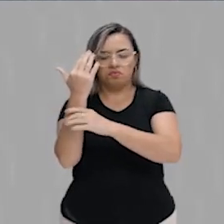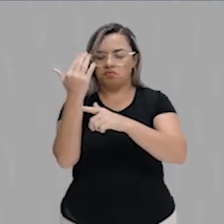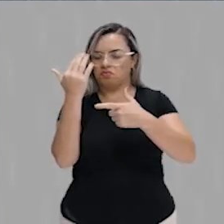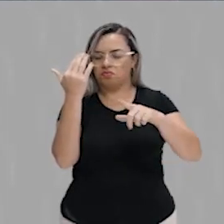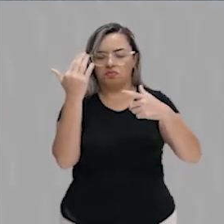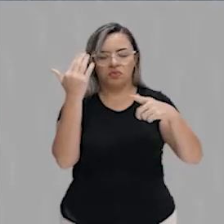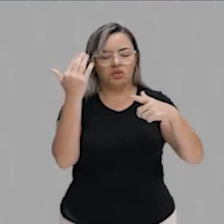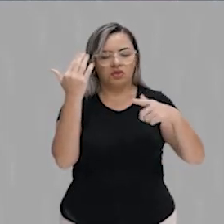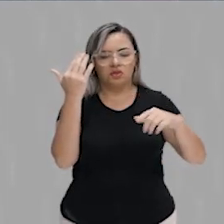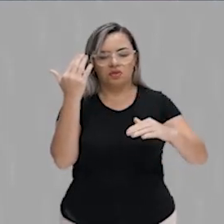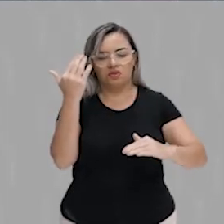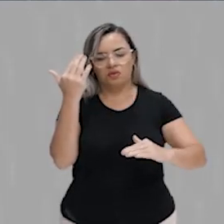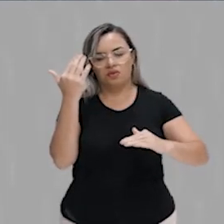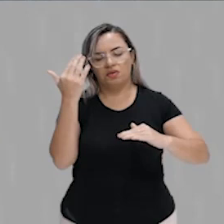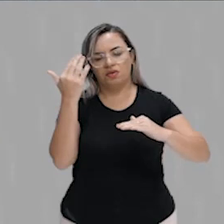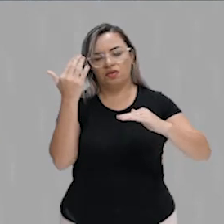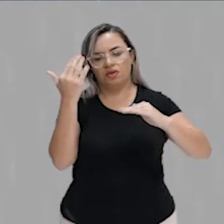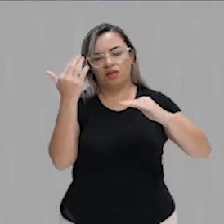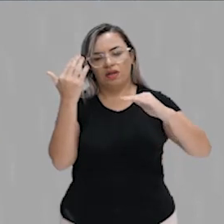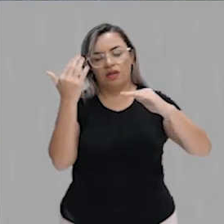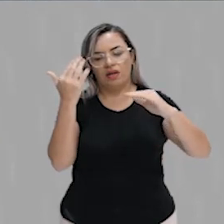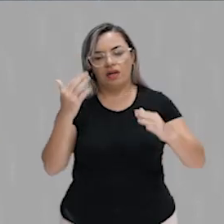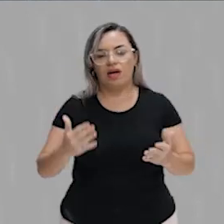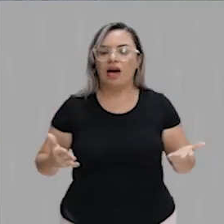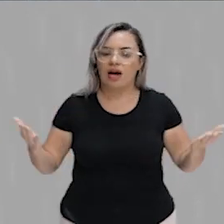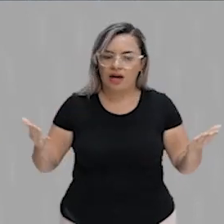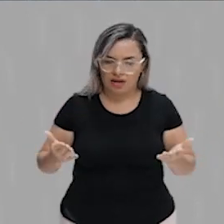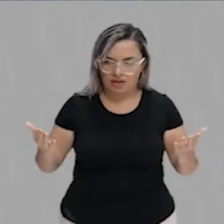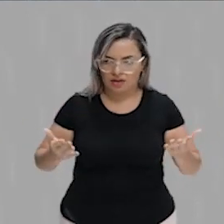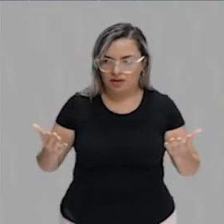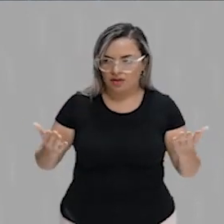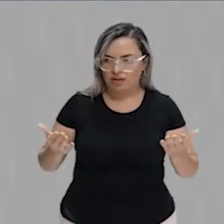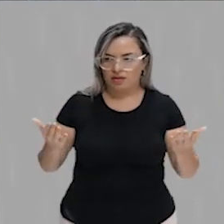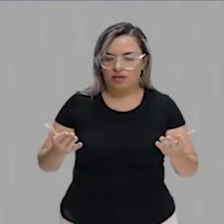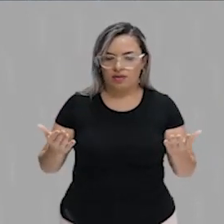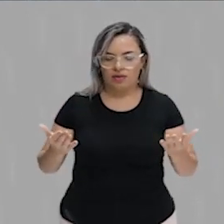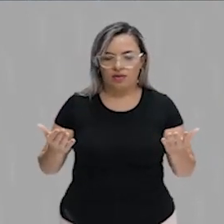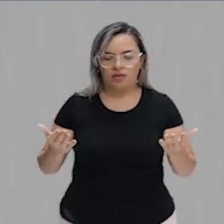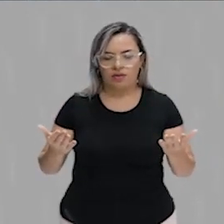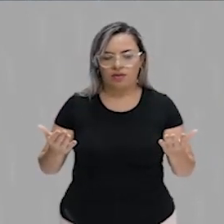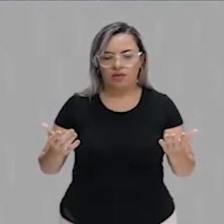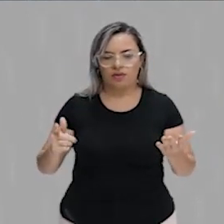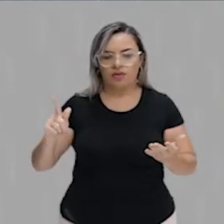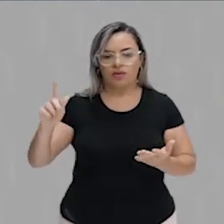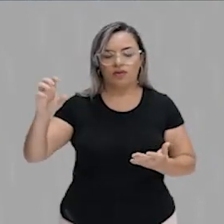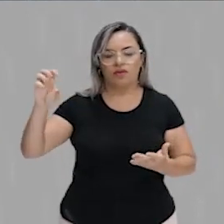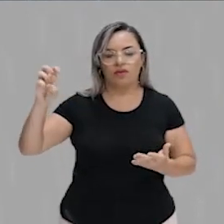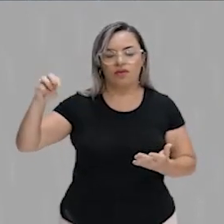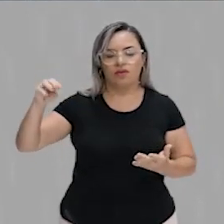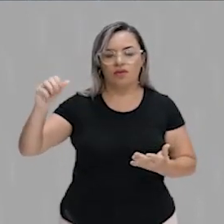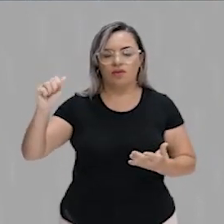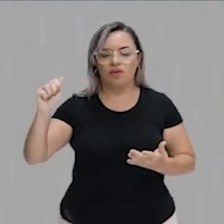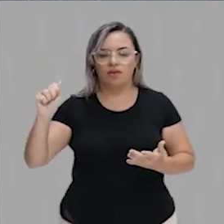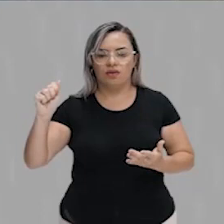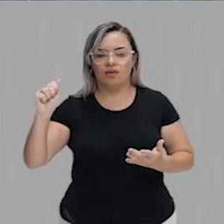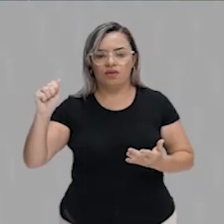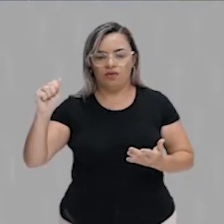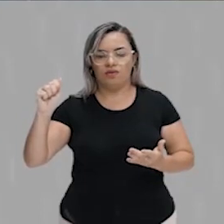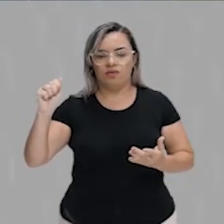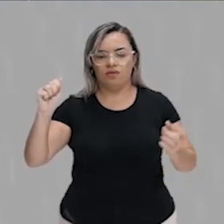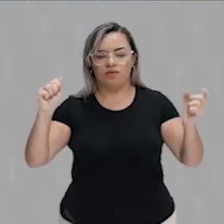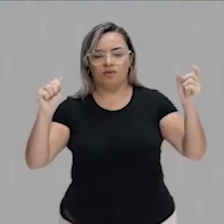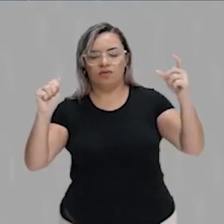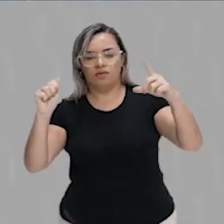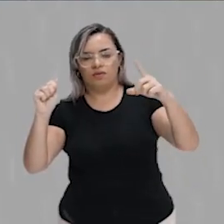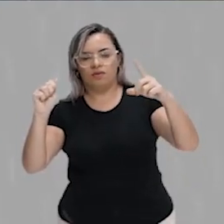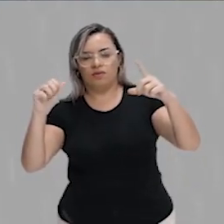Quando você expõe essa região que tem essa gema apical, vai acontecer a produção de